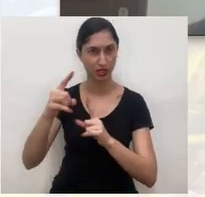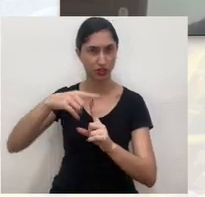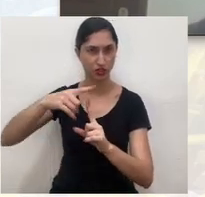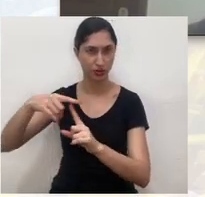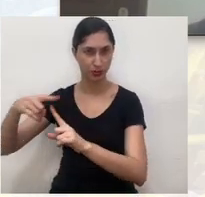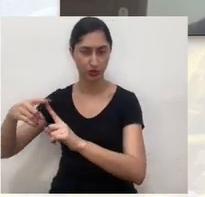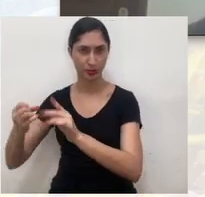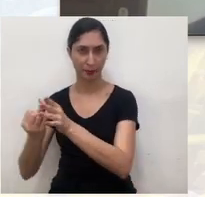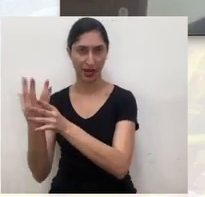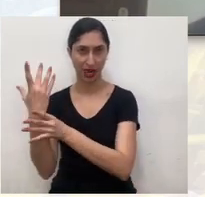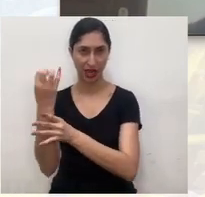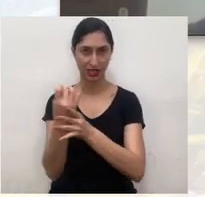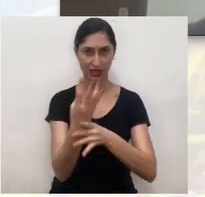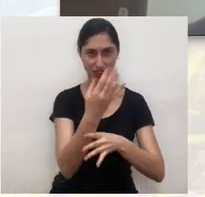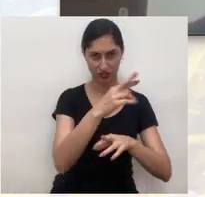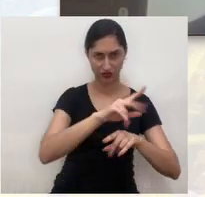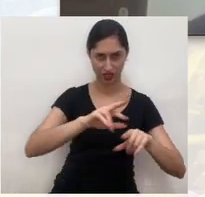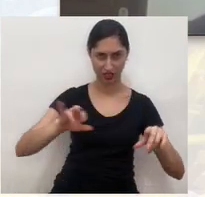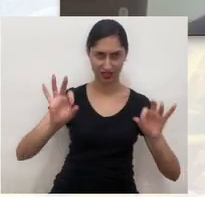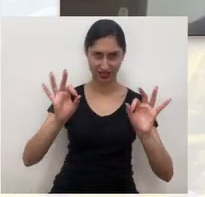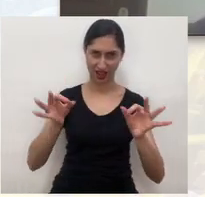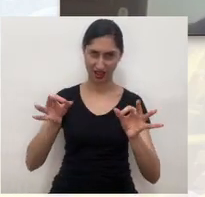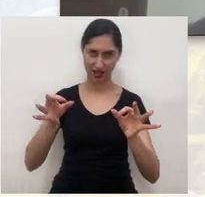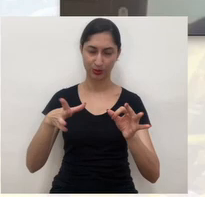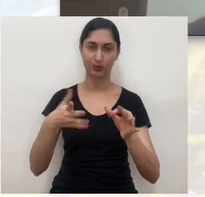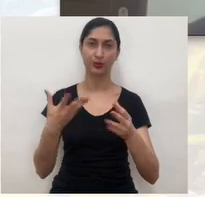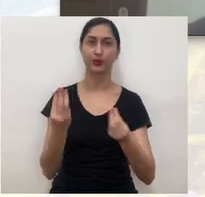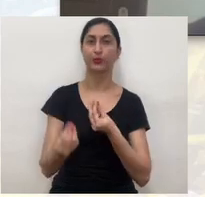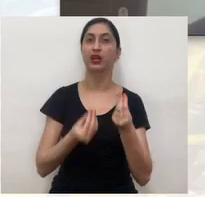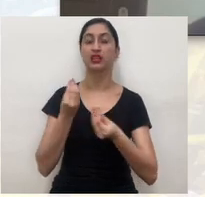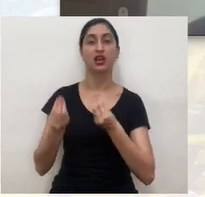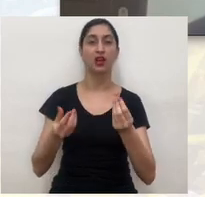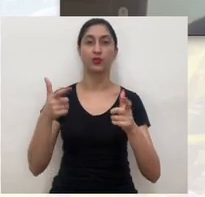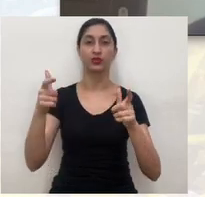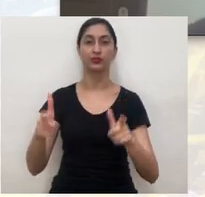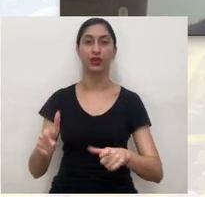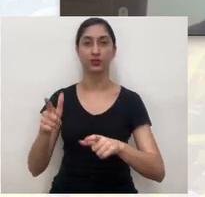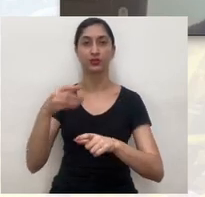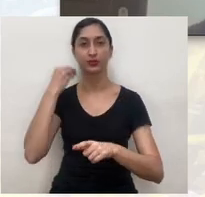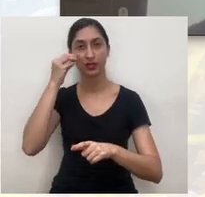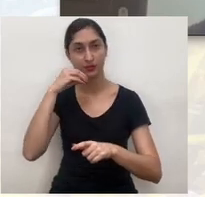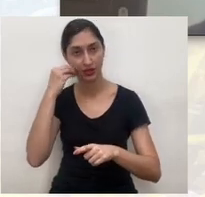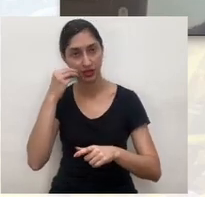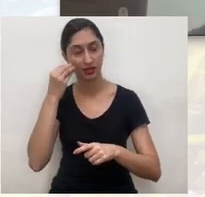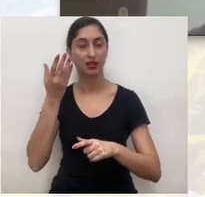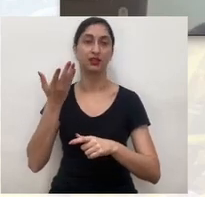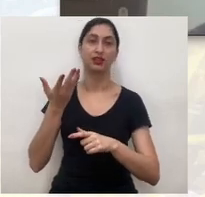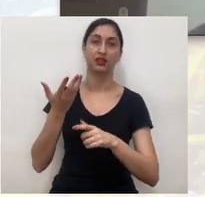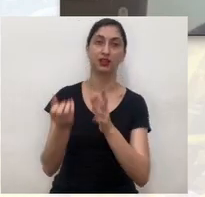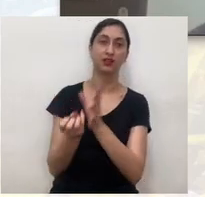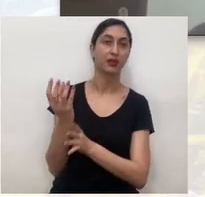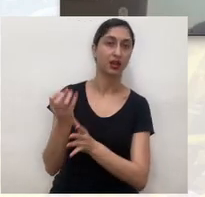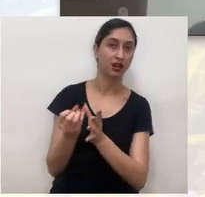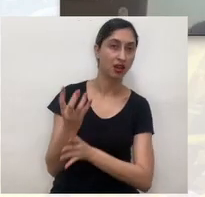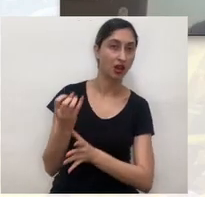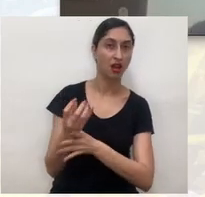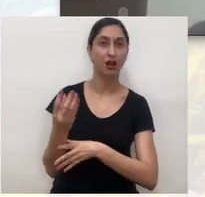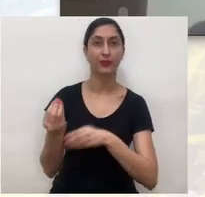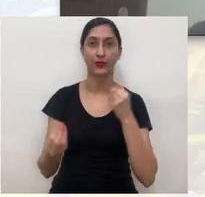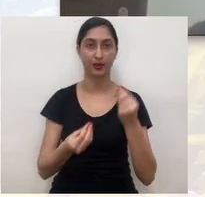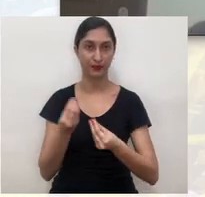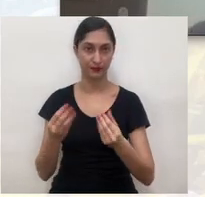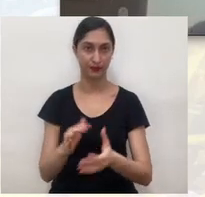entender um pouco isso, sabe? A importância do sítio como esse espaço de experimentação, laboratório de criação. Só